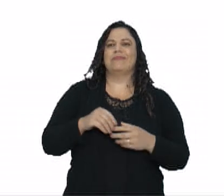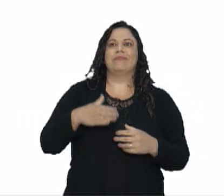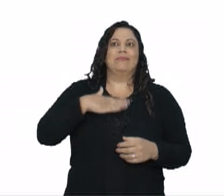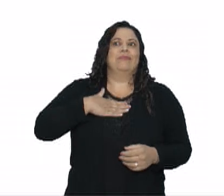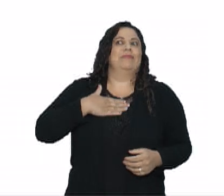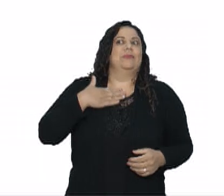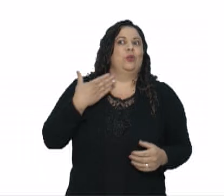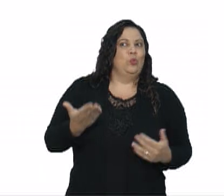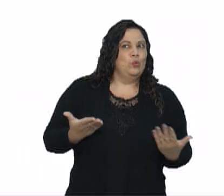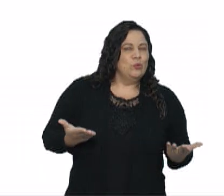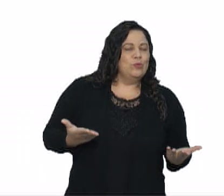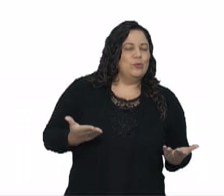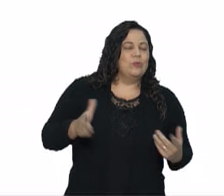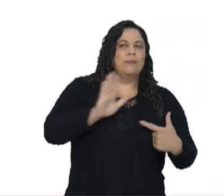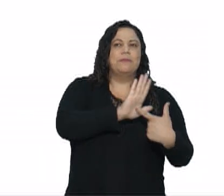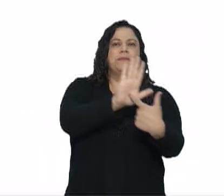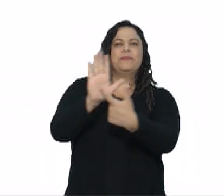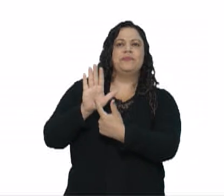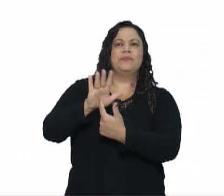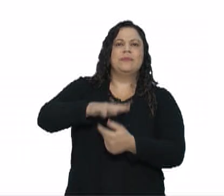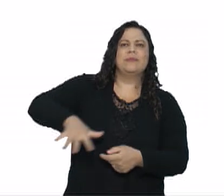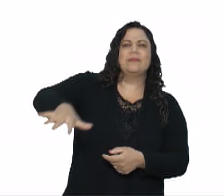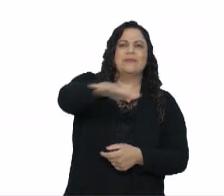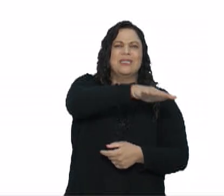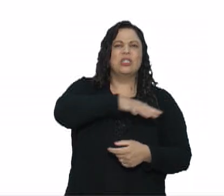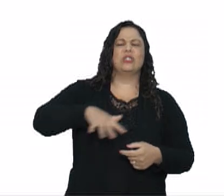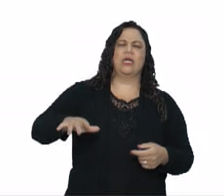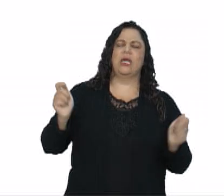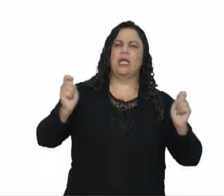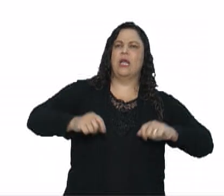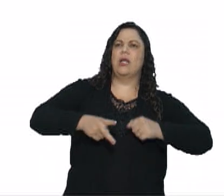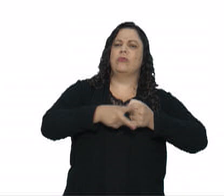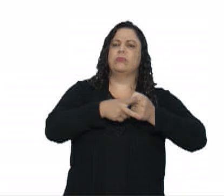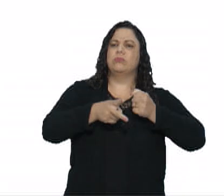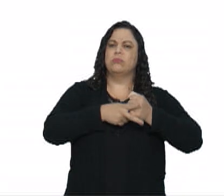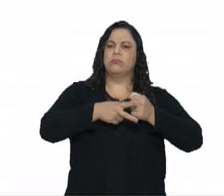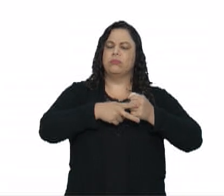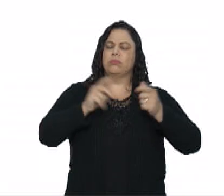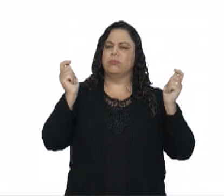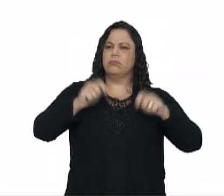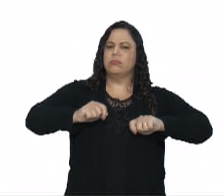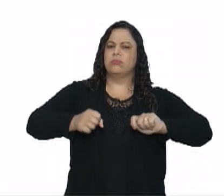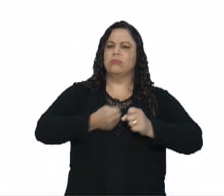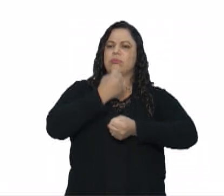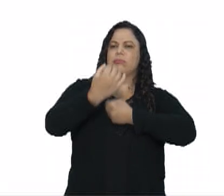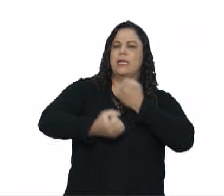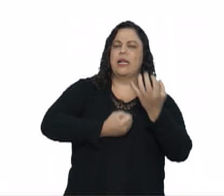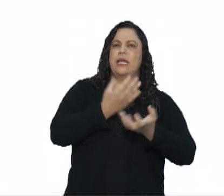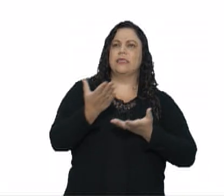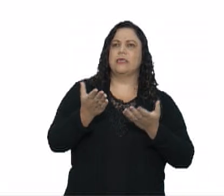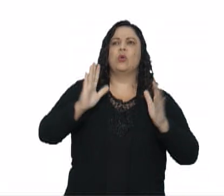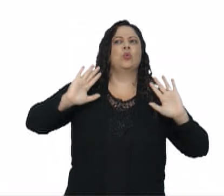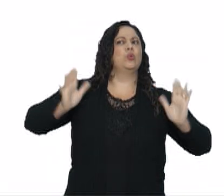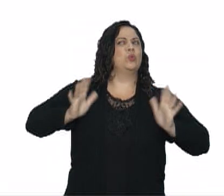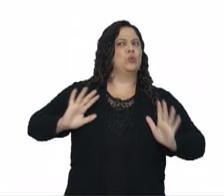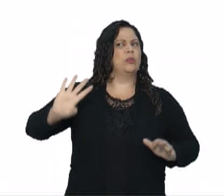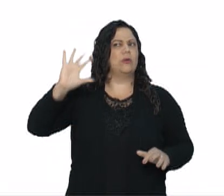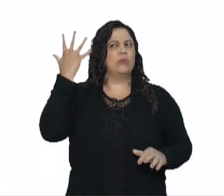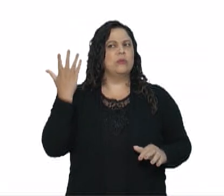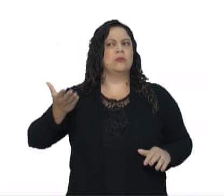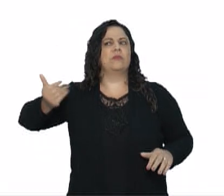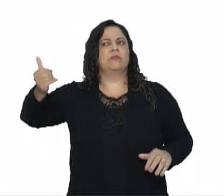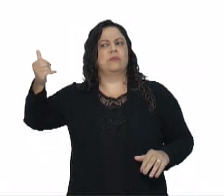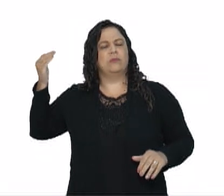se o verbo expressa algo que já aconteceu, que acontece no momento da fala ou que ainda